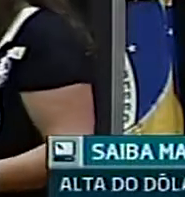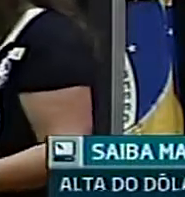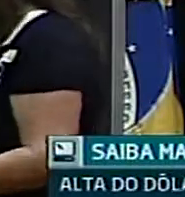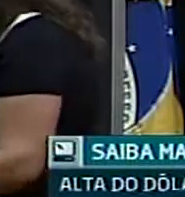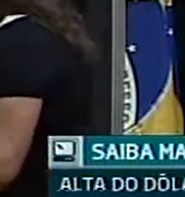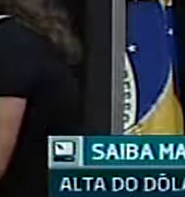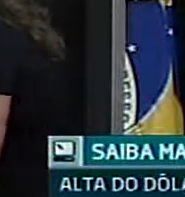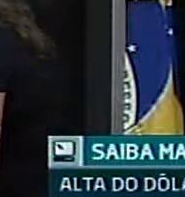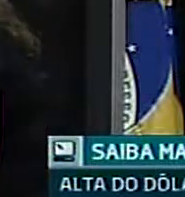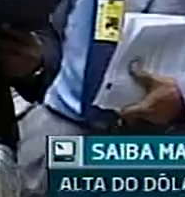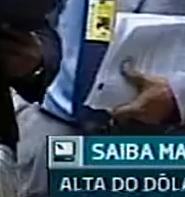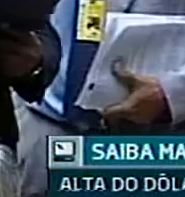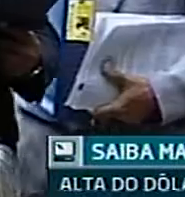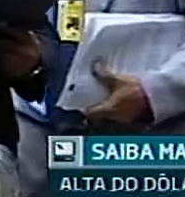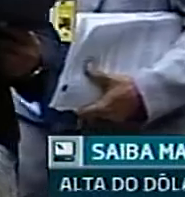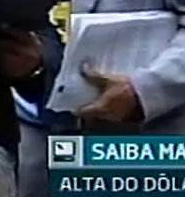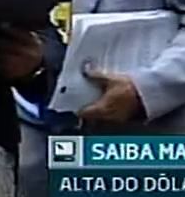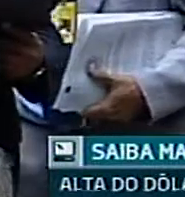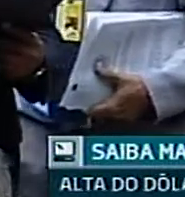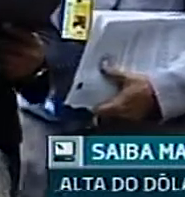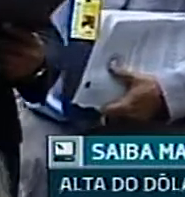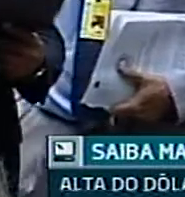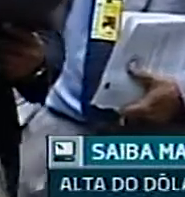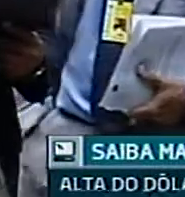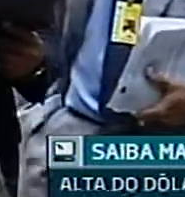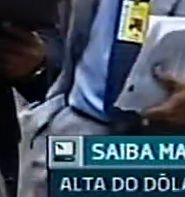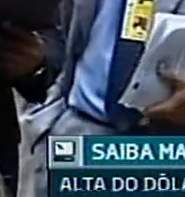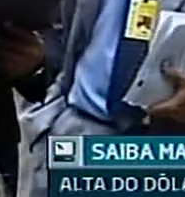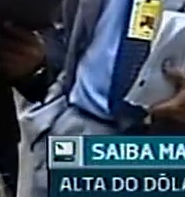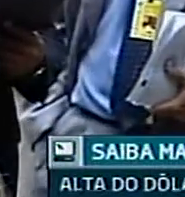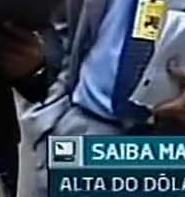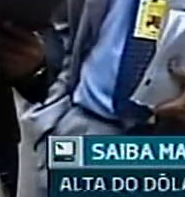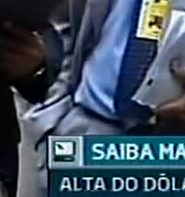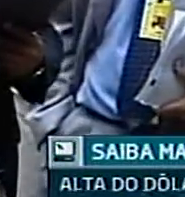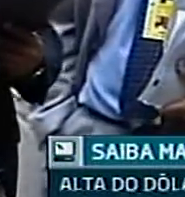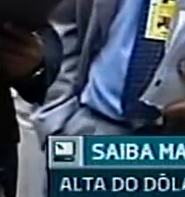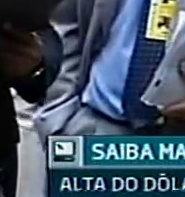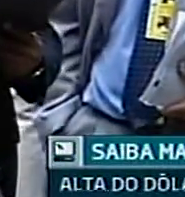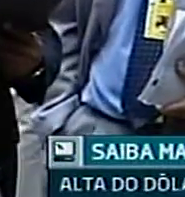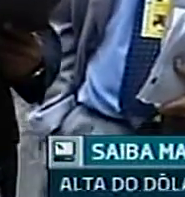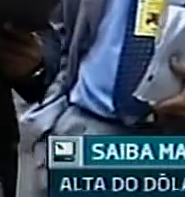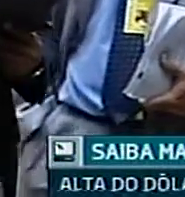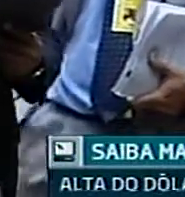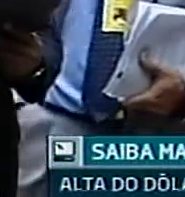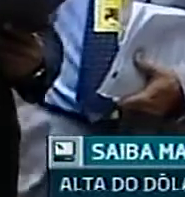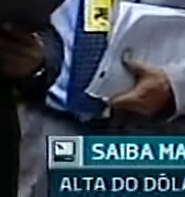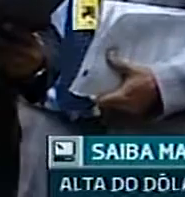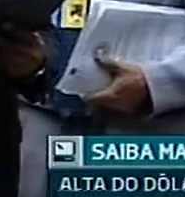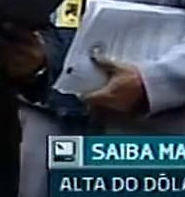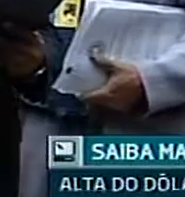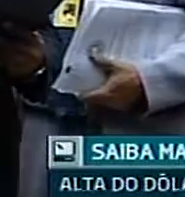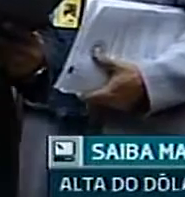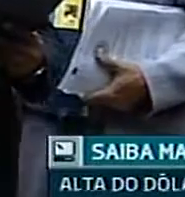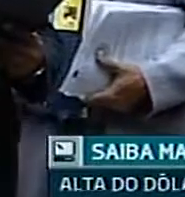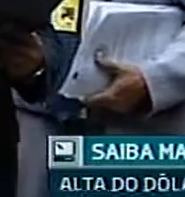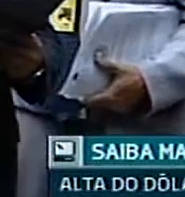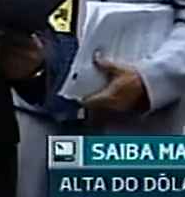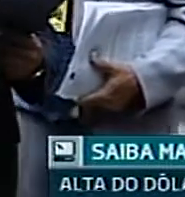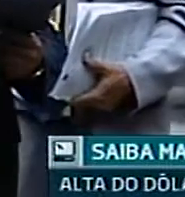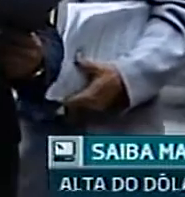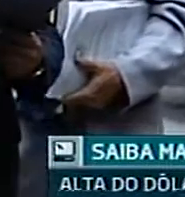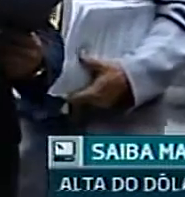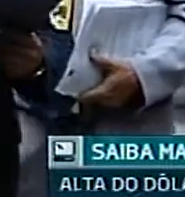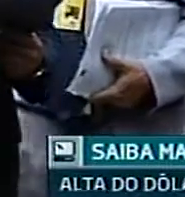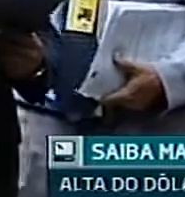quando diz respeito aos estados, você está falando intermunicipal. quando diz município, as